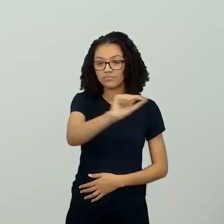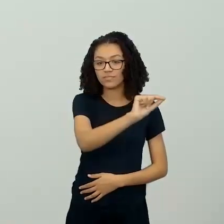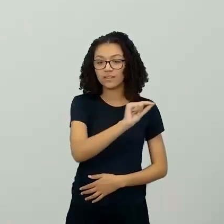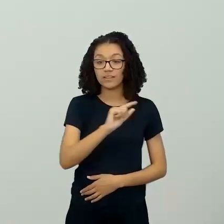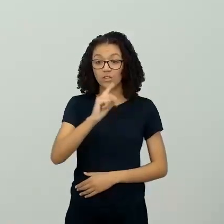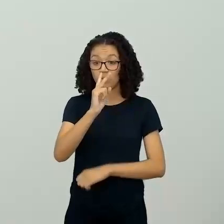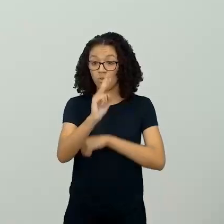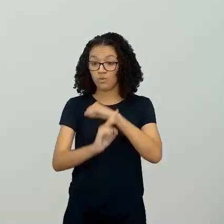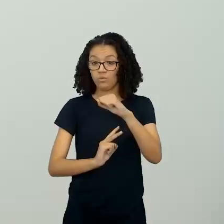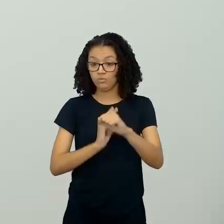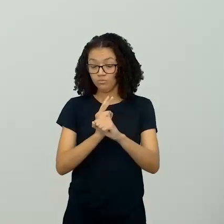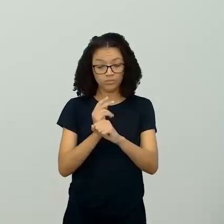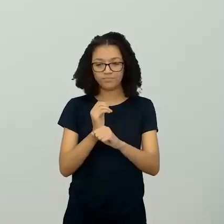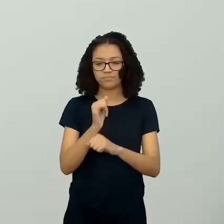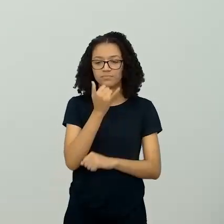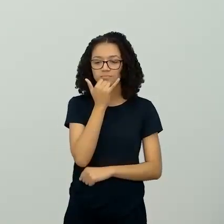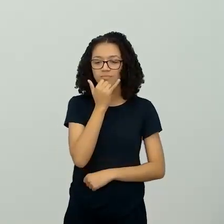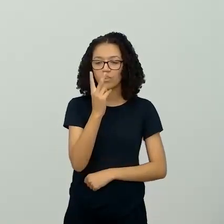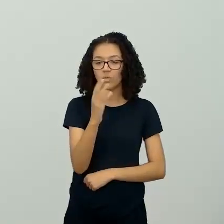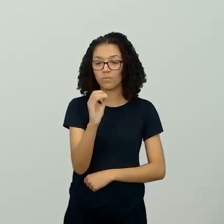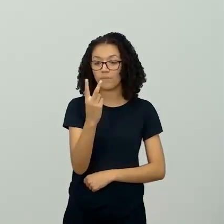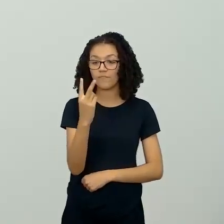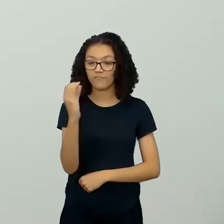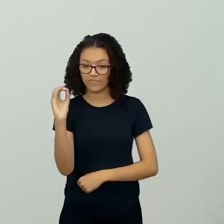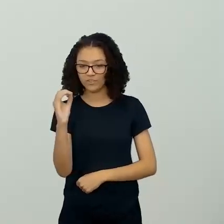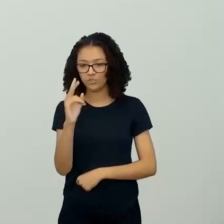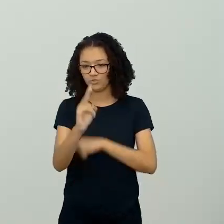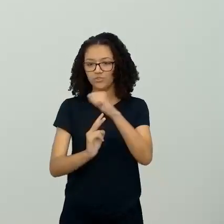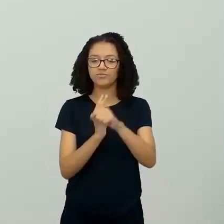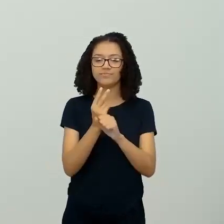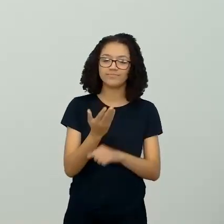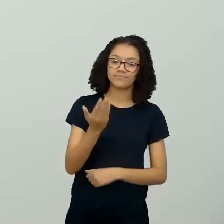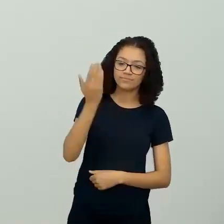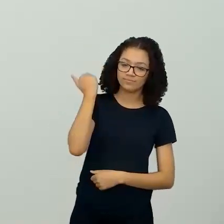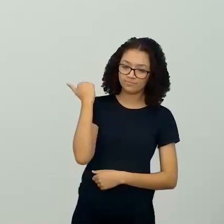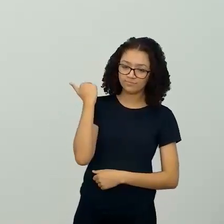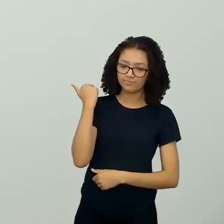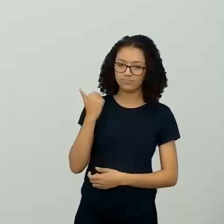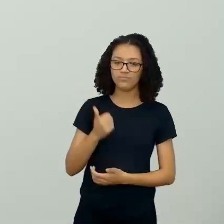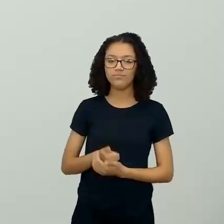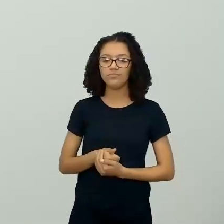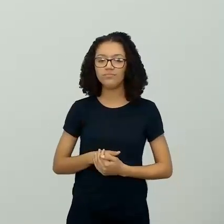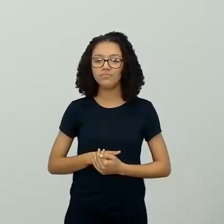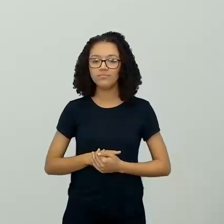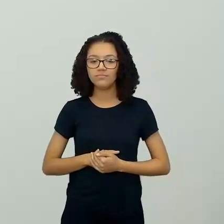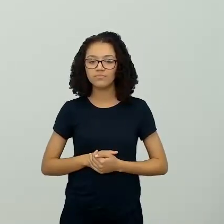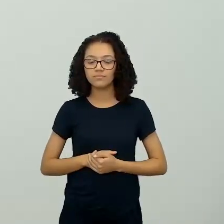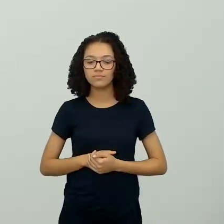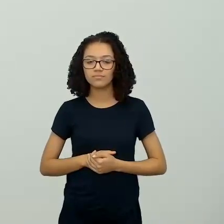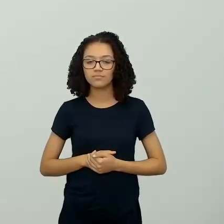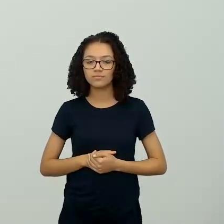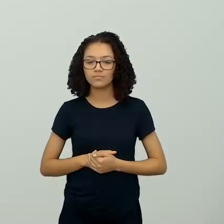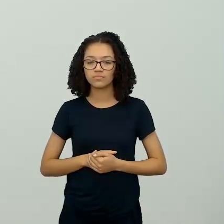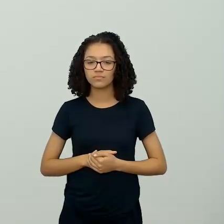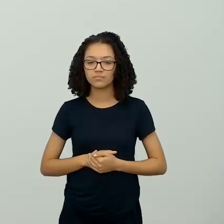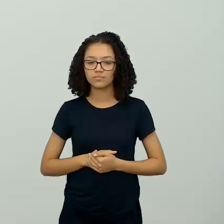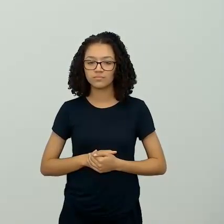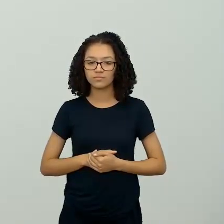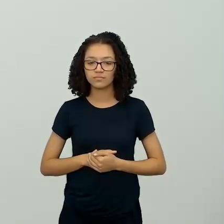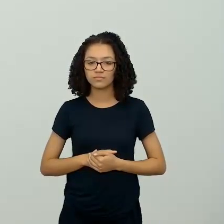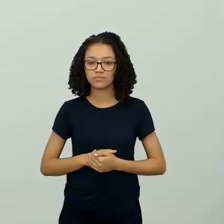2020 verificaram que 58% das bolsas, né, estricto sensu, são mulheres. Já pensou?